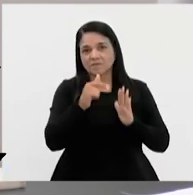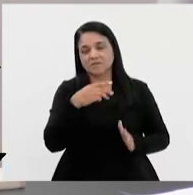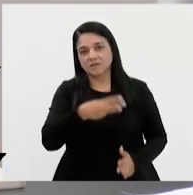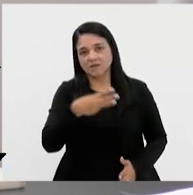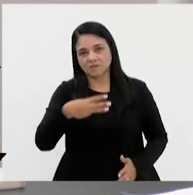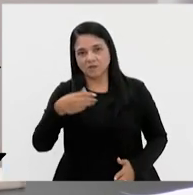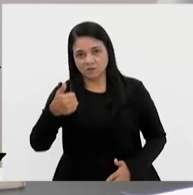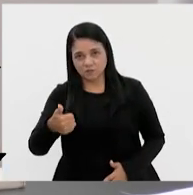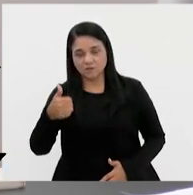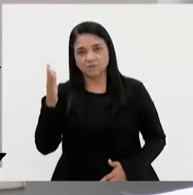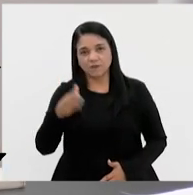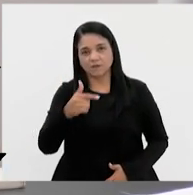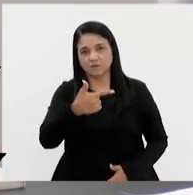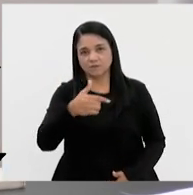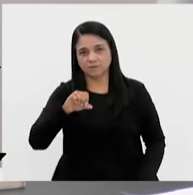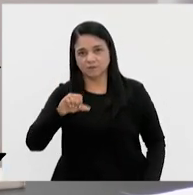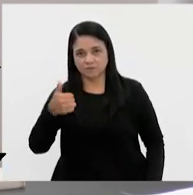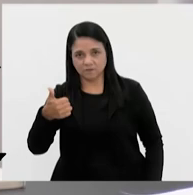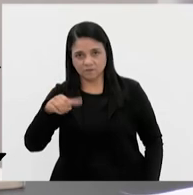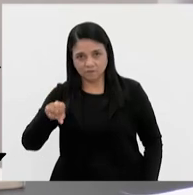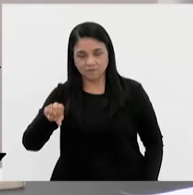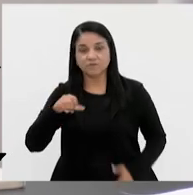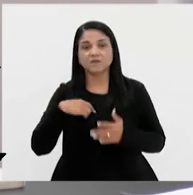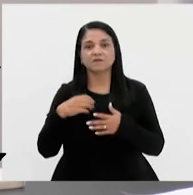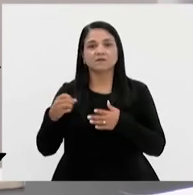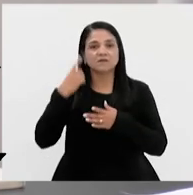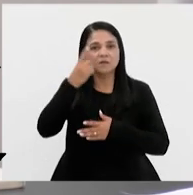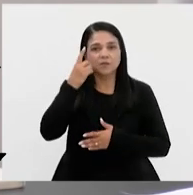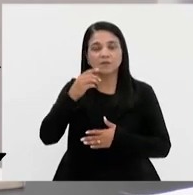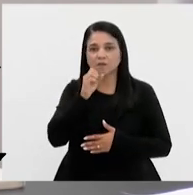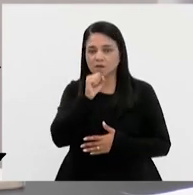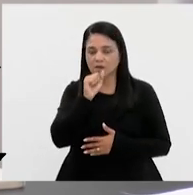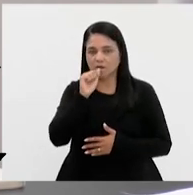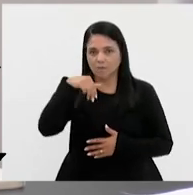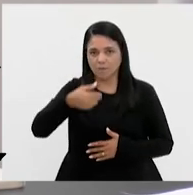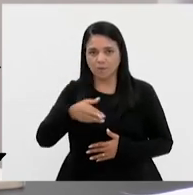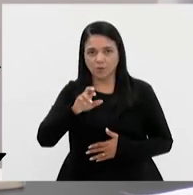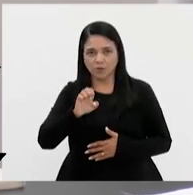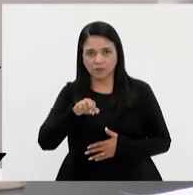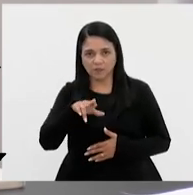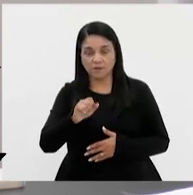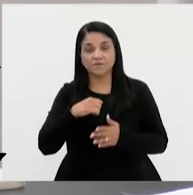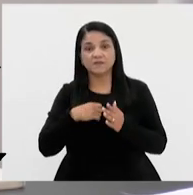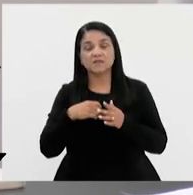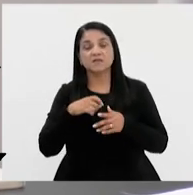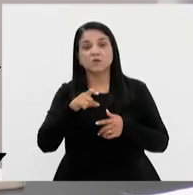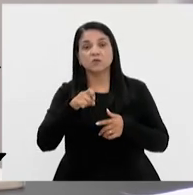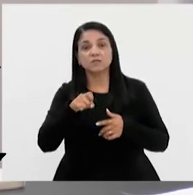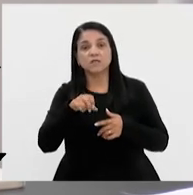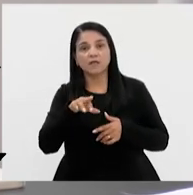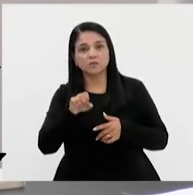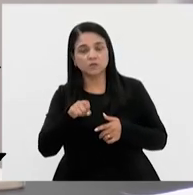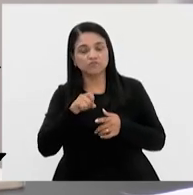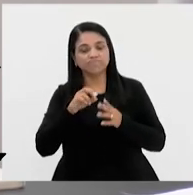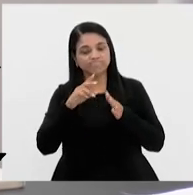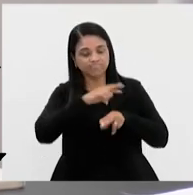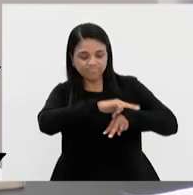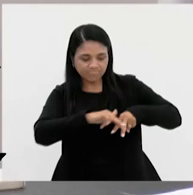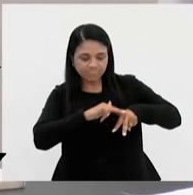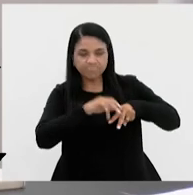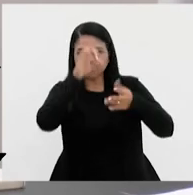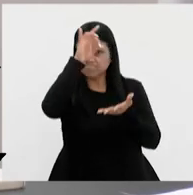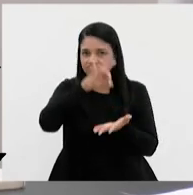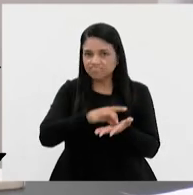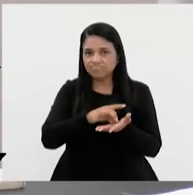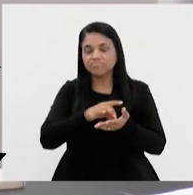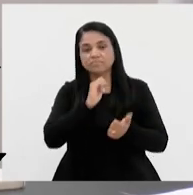331 de 2019. Autoria do deputado Rodrigo Amorim, que estabelece o sexo biológico como único critério para a definição do gênero de competidores